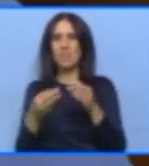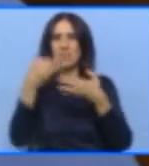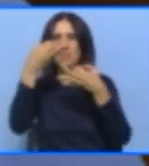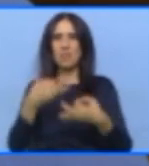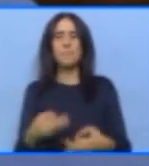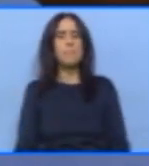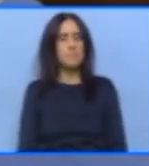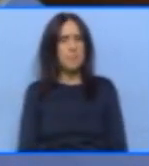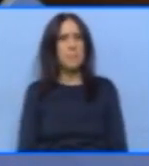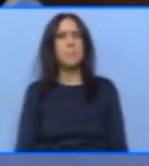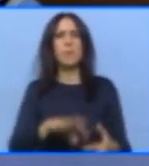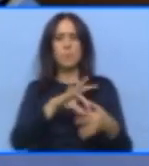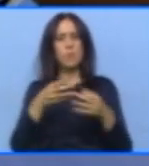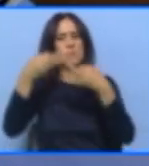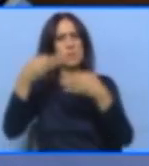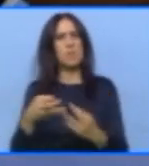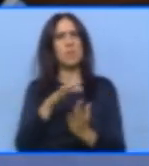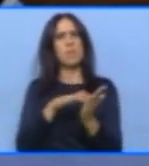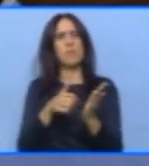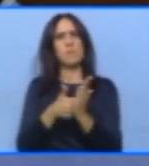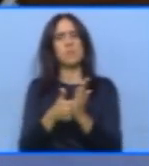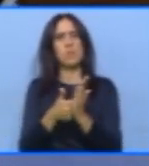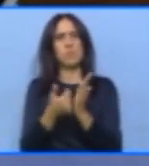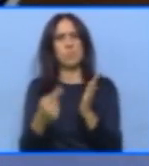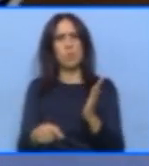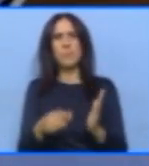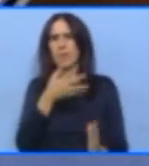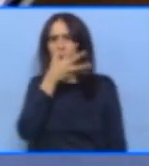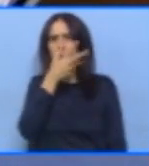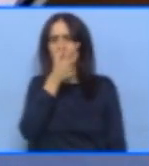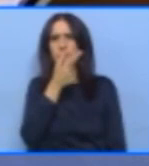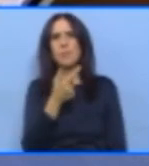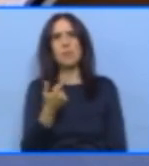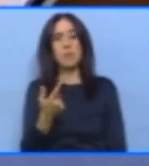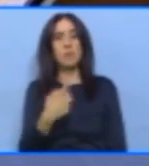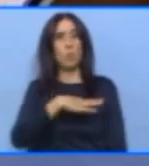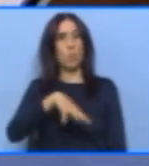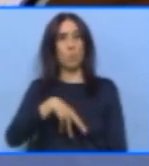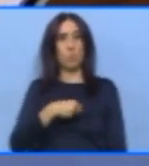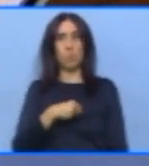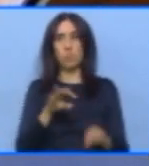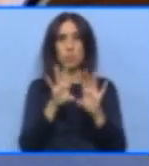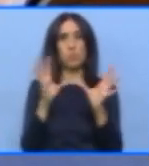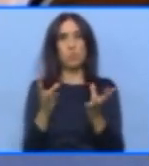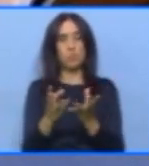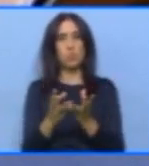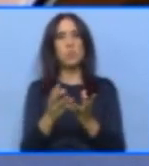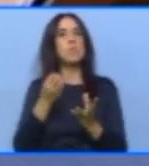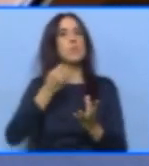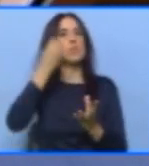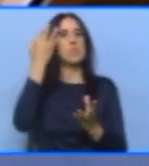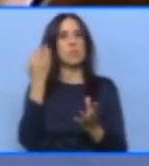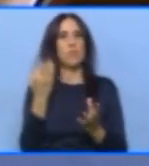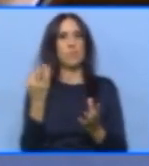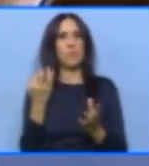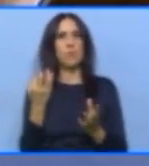de coerência, de fidelidade ao Evangelho. É pena que o mundo, no seu conjunto, se tenha esquecido